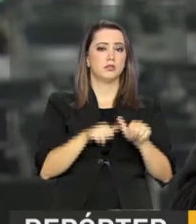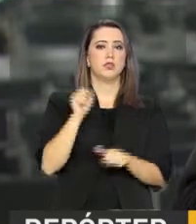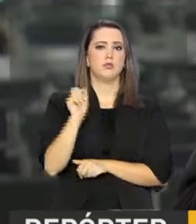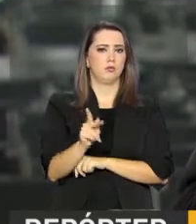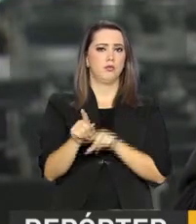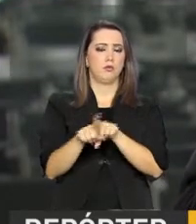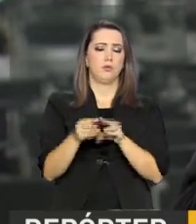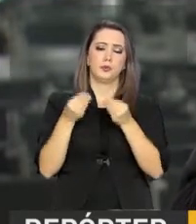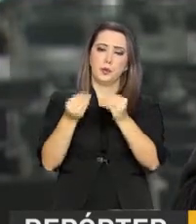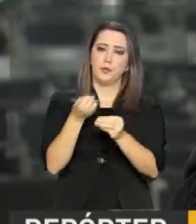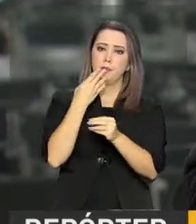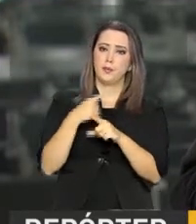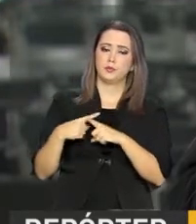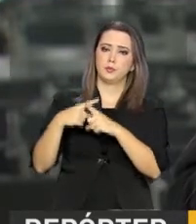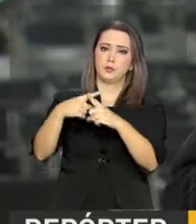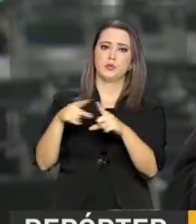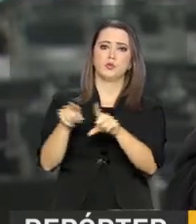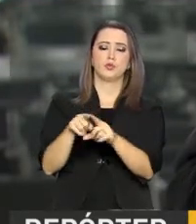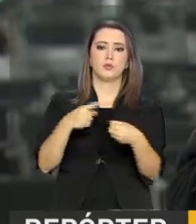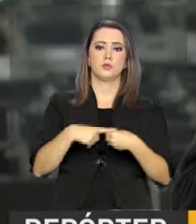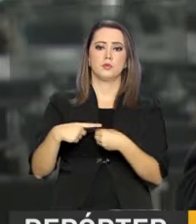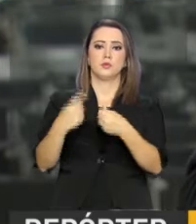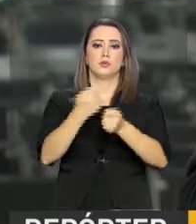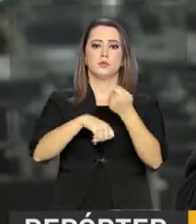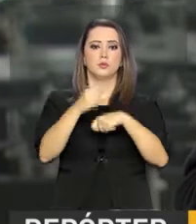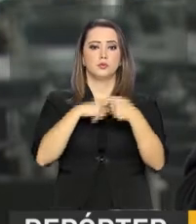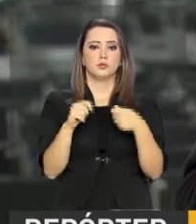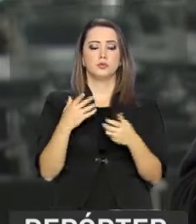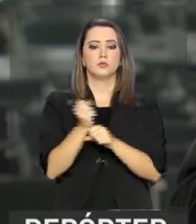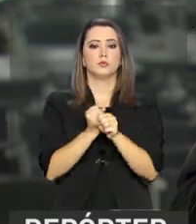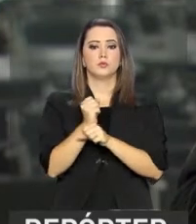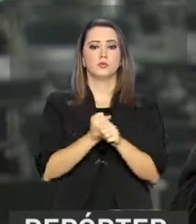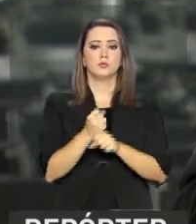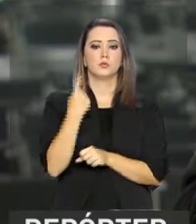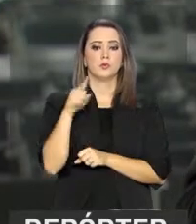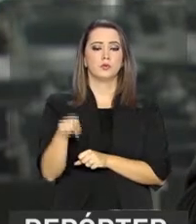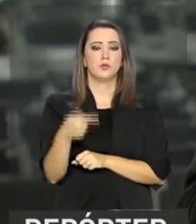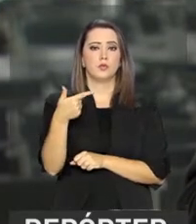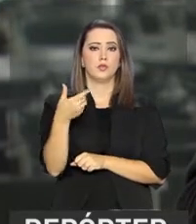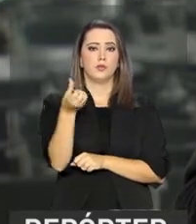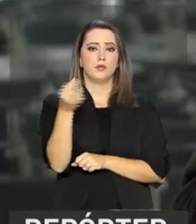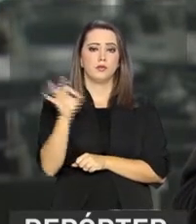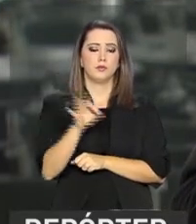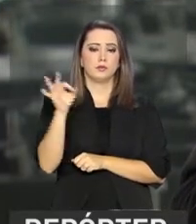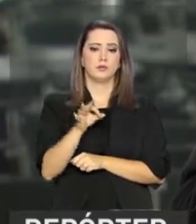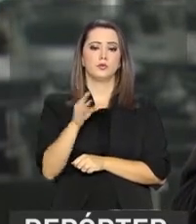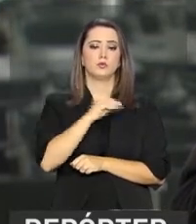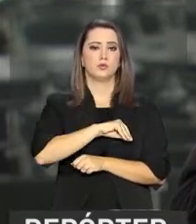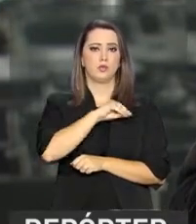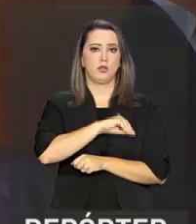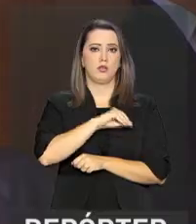aos municípios proporcionando uma economia anual de 1,26 por cento na folha de